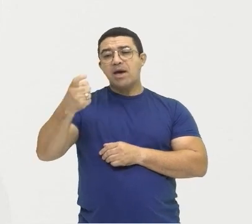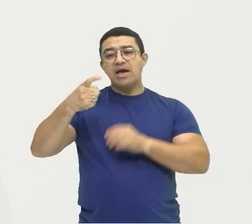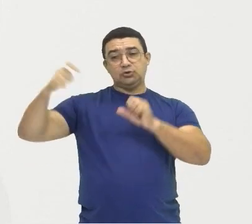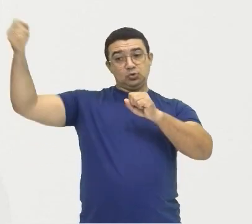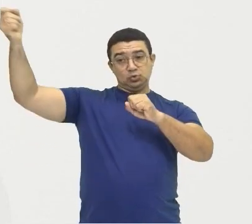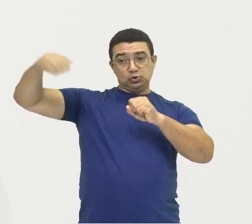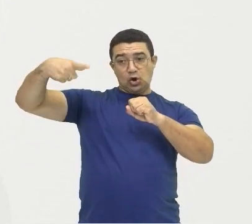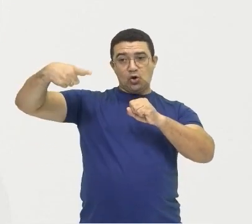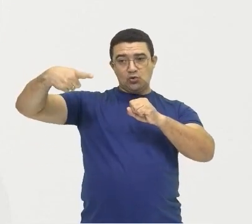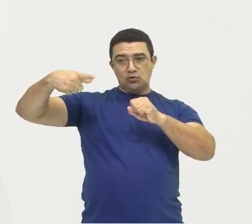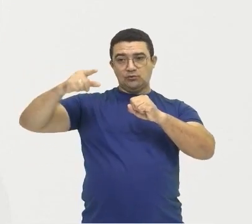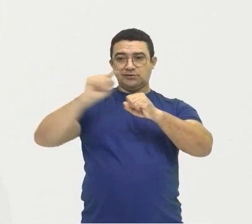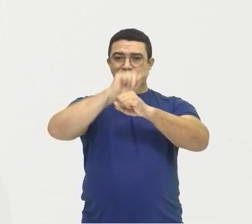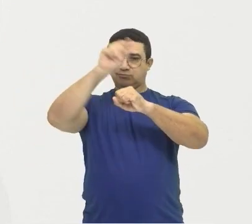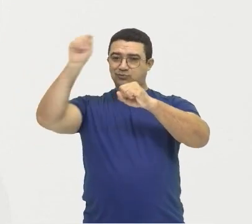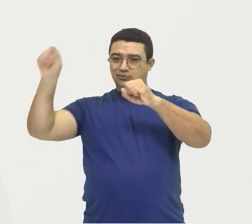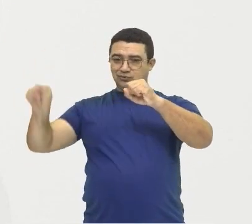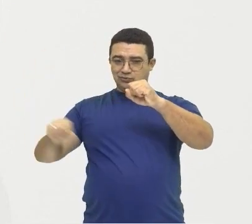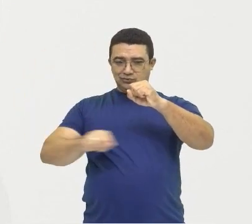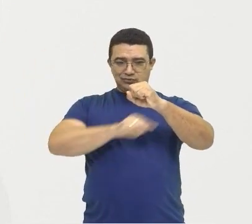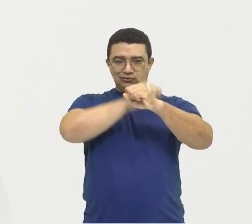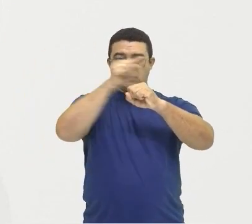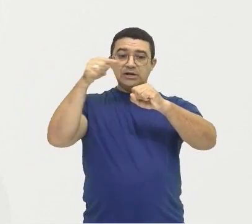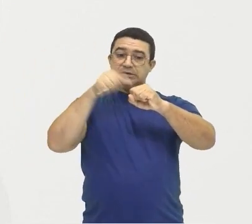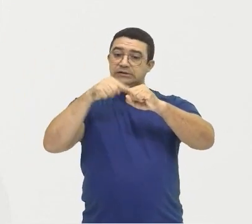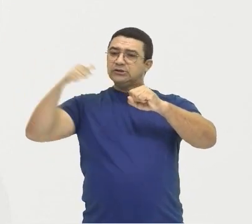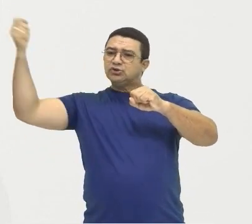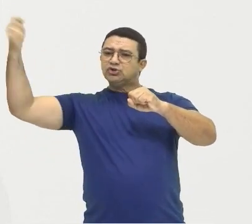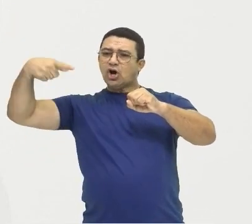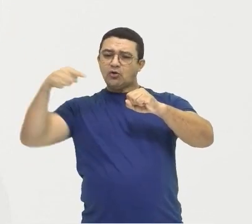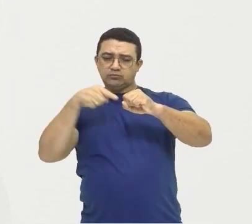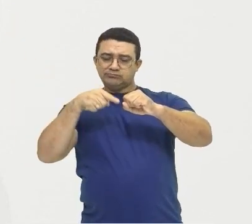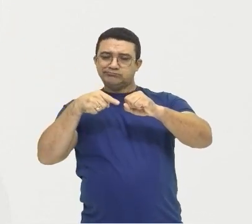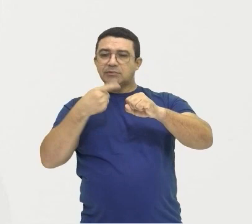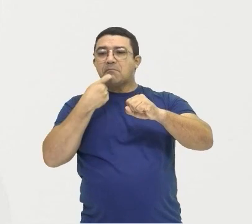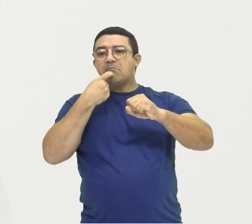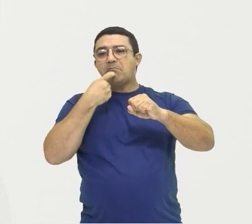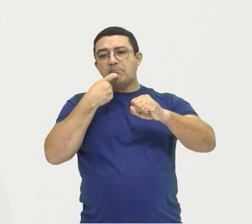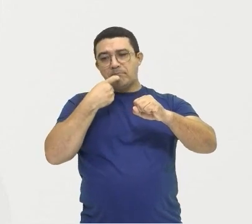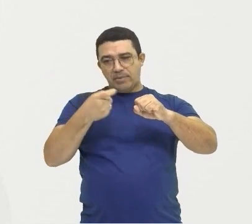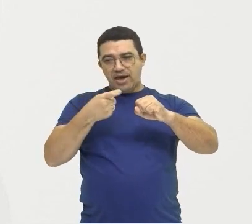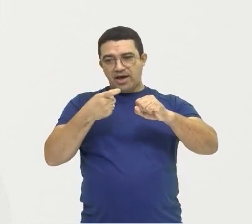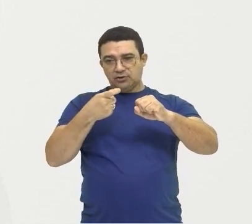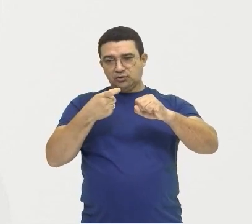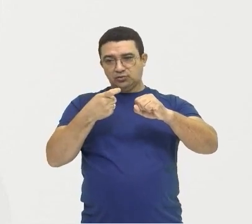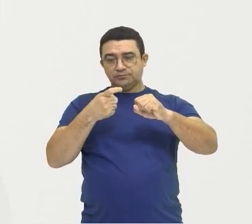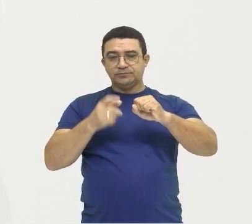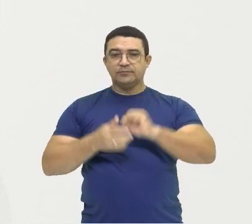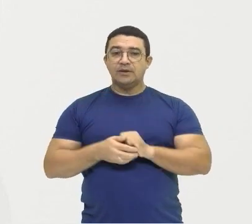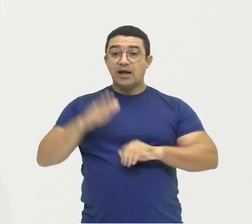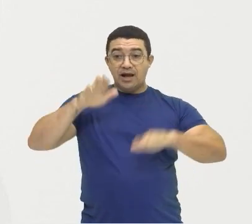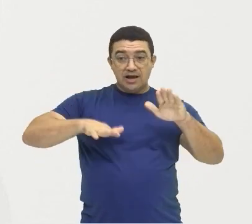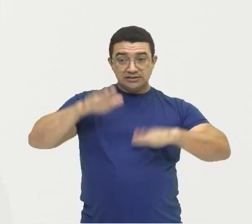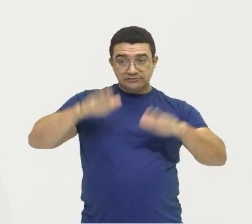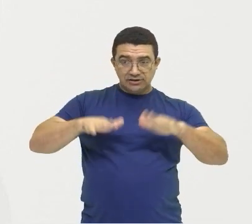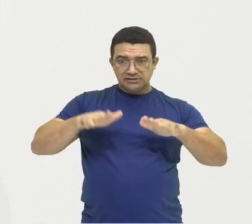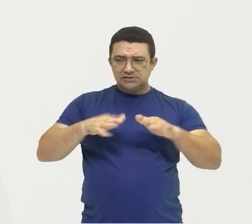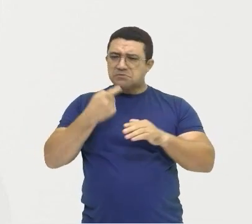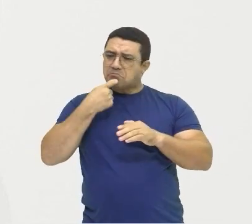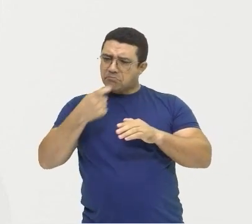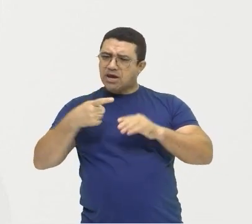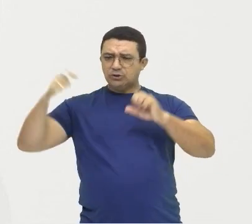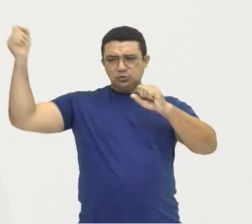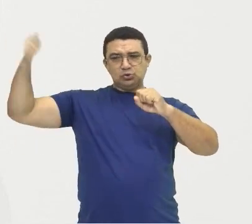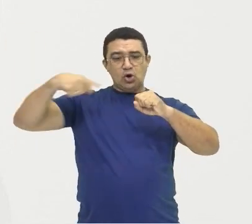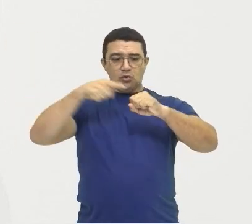Sol, quando ele está orbitando lá o Sol com a sua órbita elíptica. Tem momentos em que ele se aproxima mais do